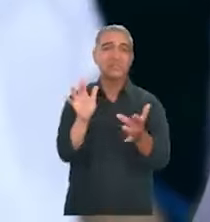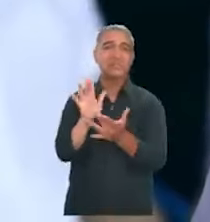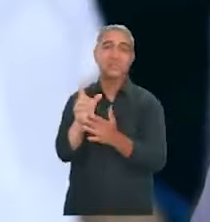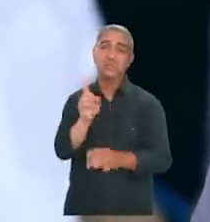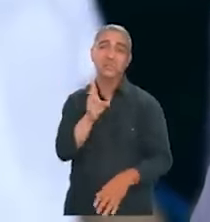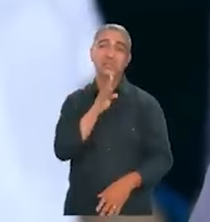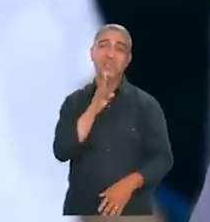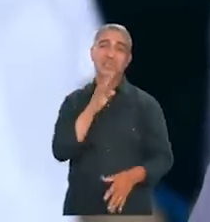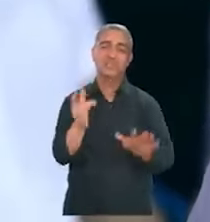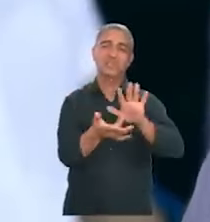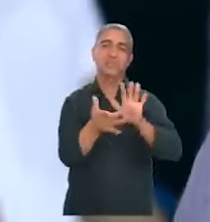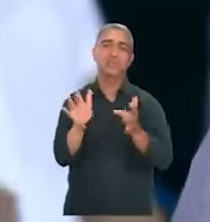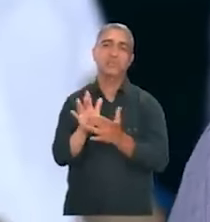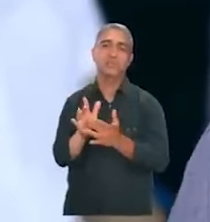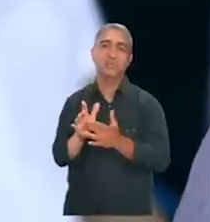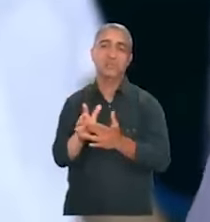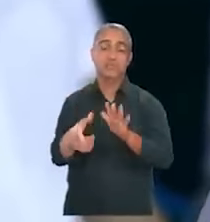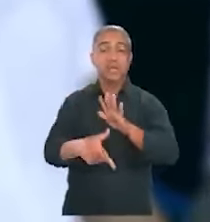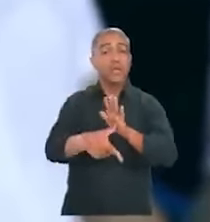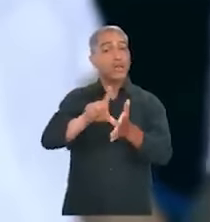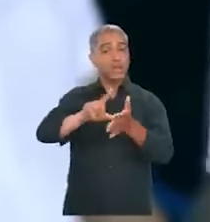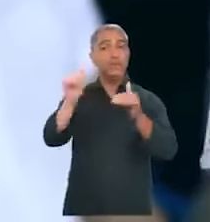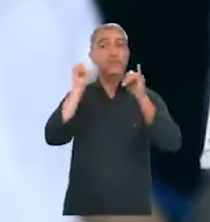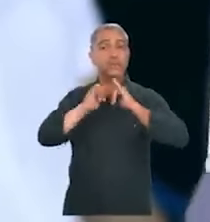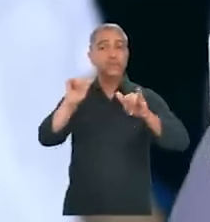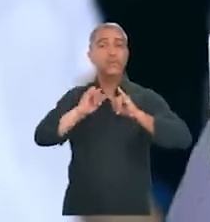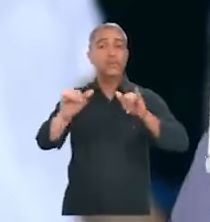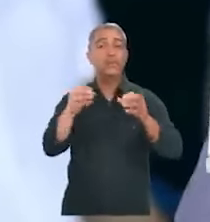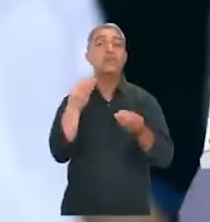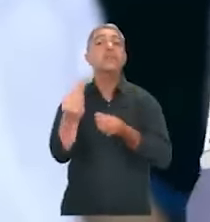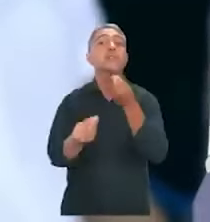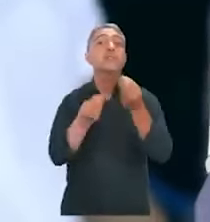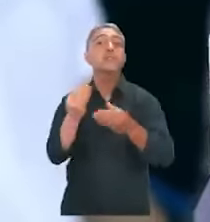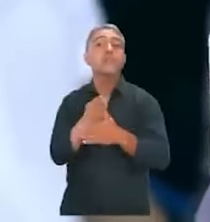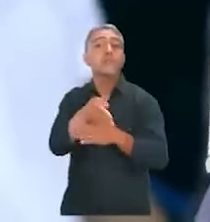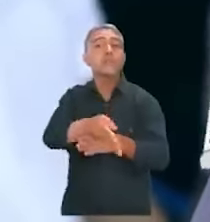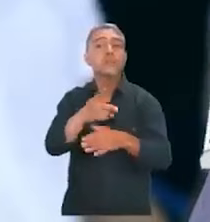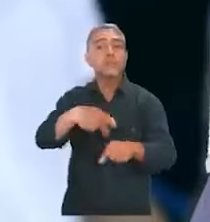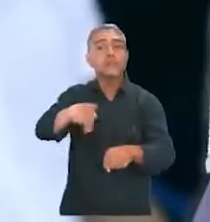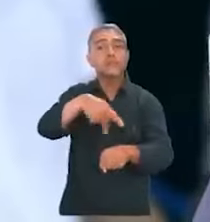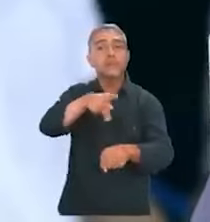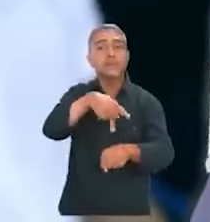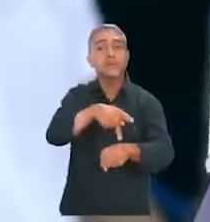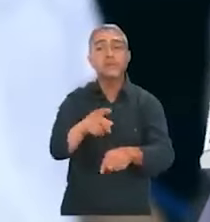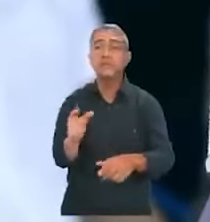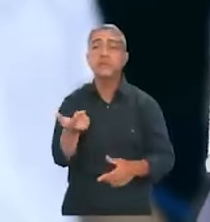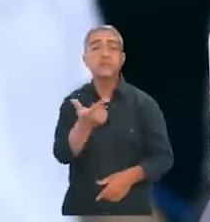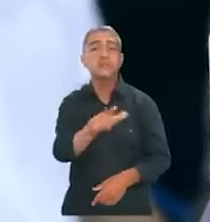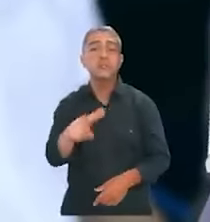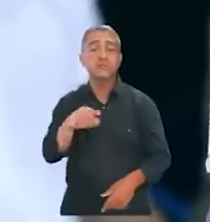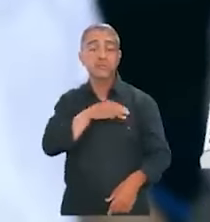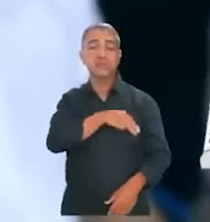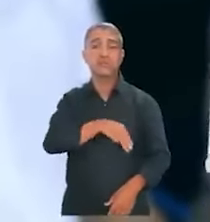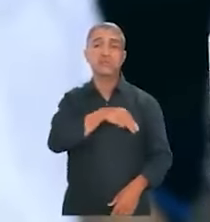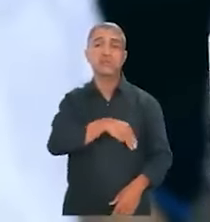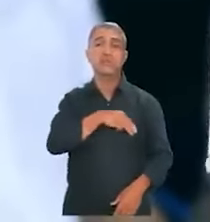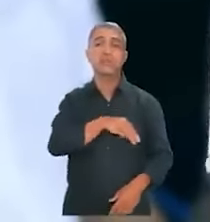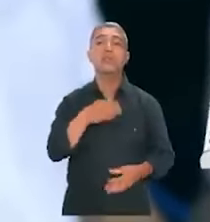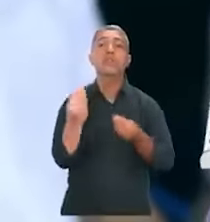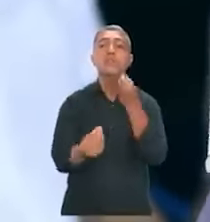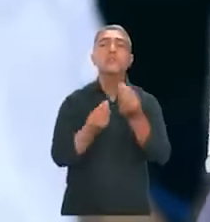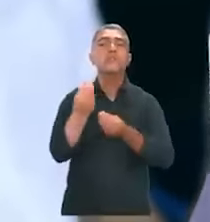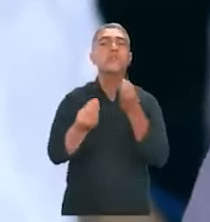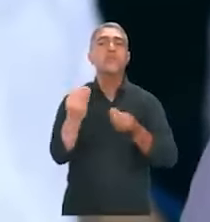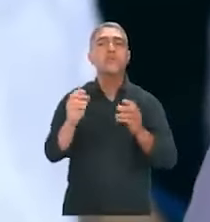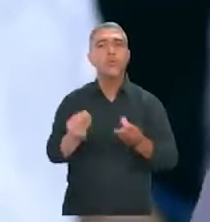antes, essa questão de como é que nós vamos entrar em países que não quer a gente, não quer missionário, como que nós vamos ser relevantes e trazer o